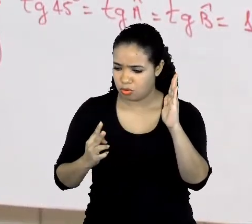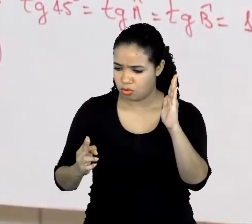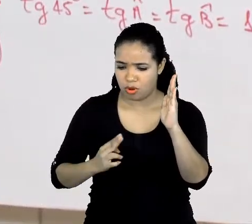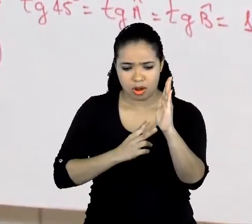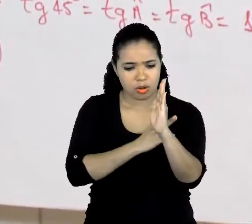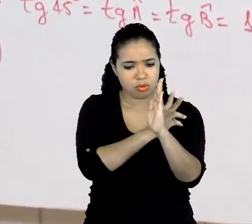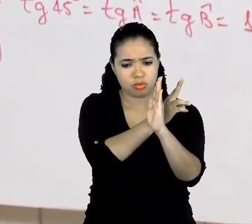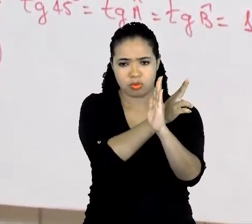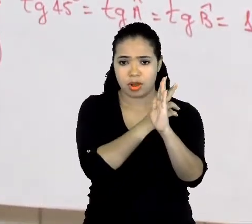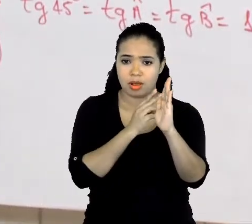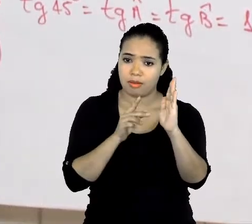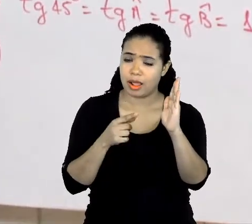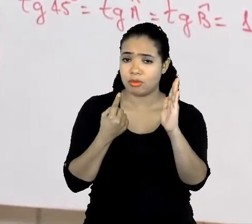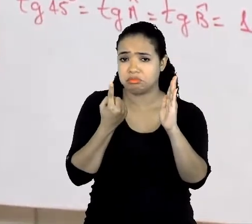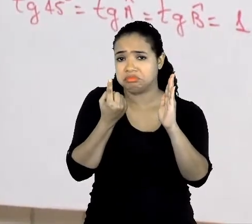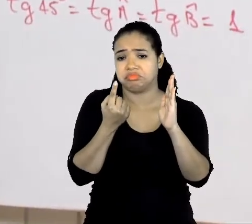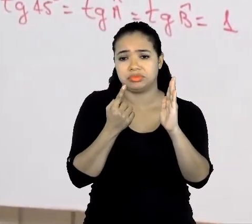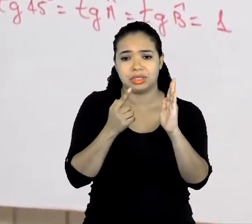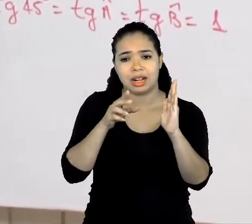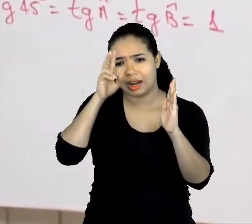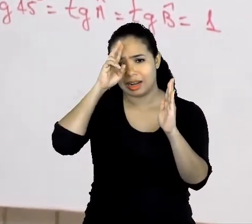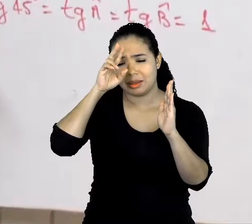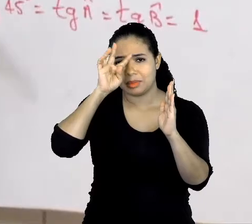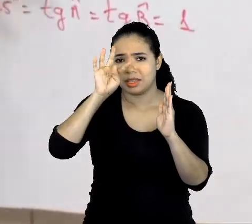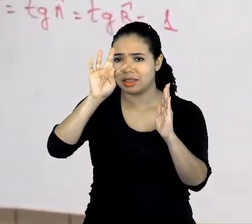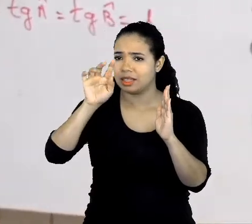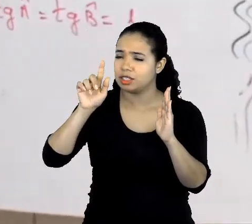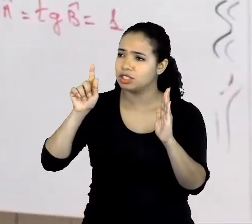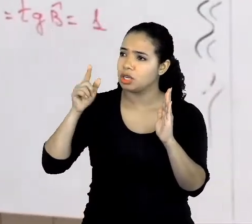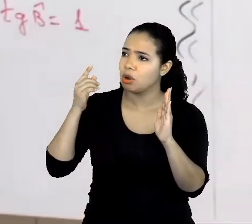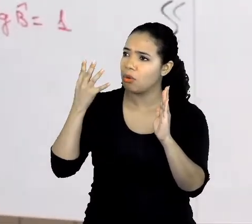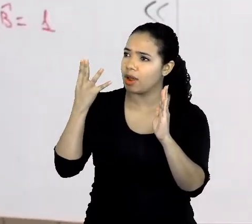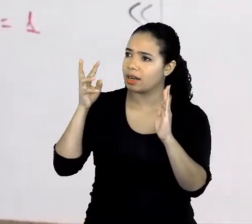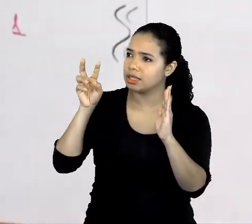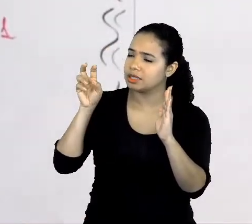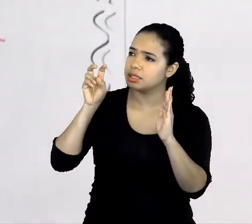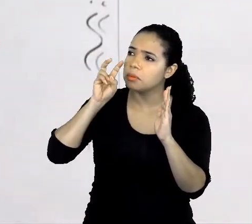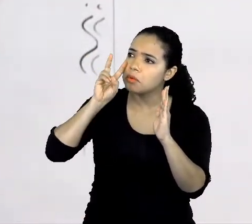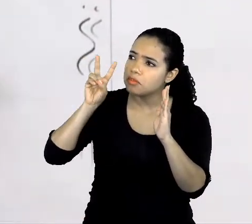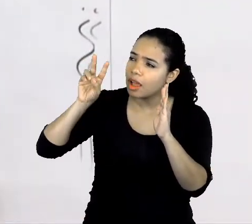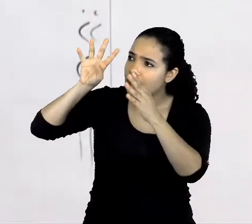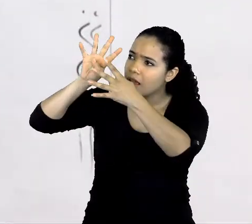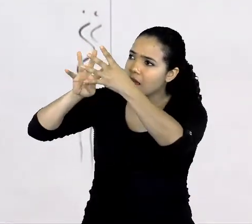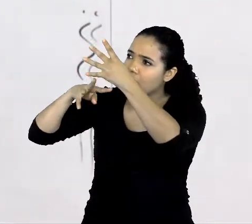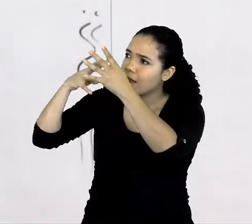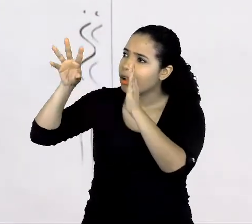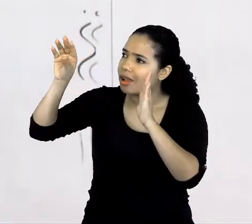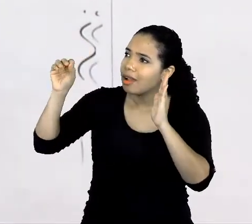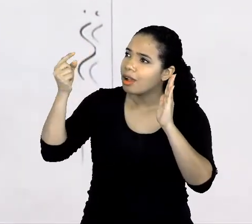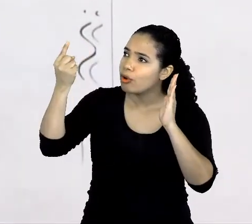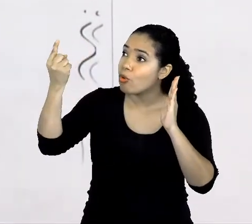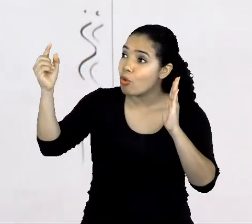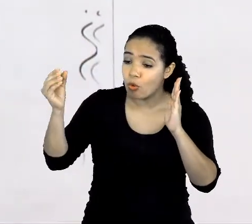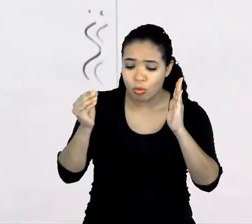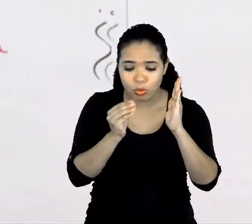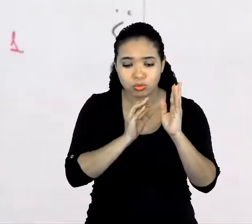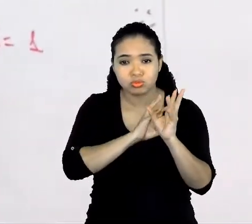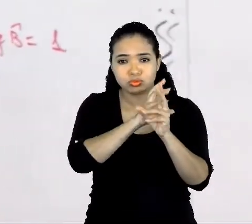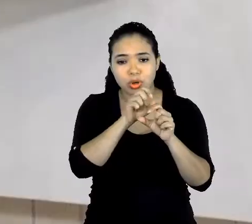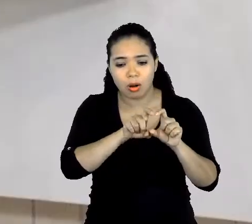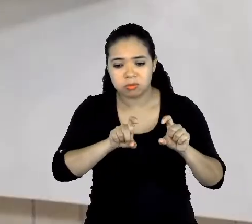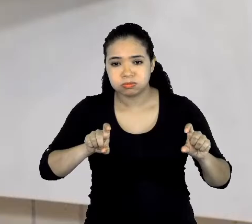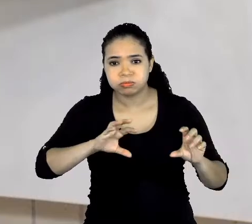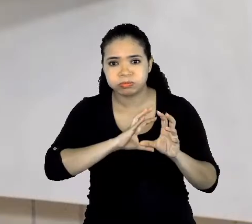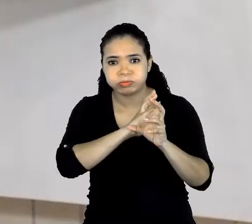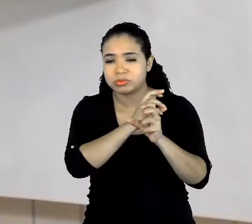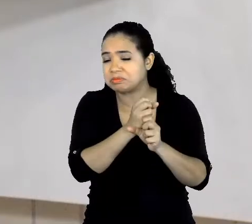e o A é 45, é só me lembrar da tangente de 45. Tangente de 45 é 1, nem cálculo eu faço. Tudo bem?